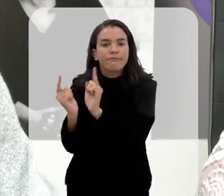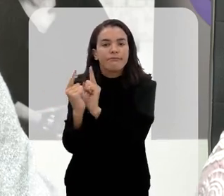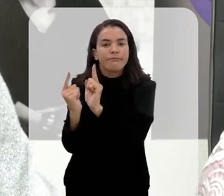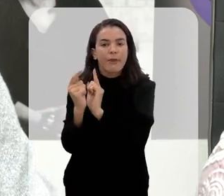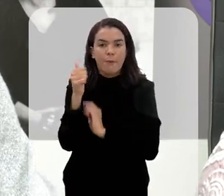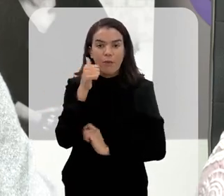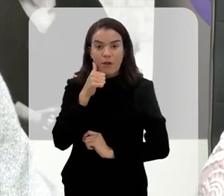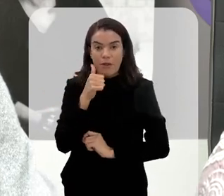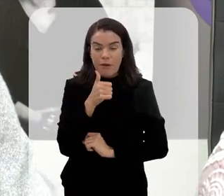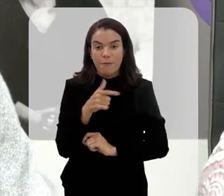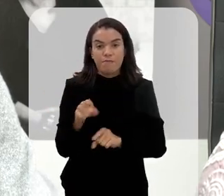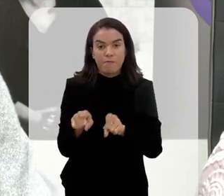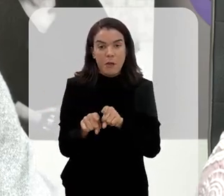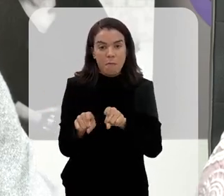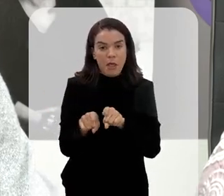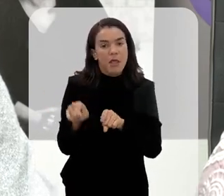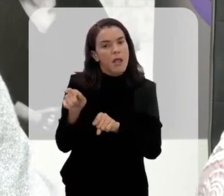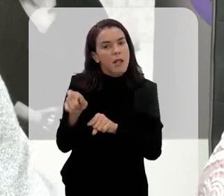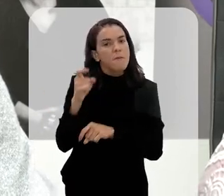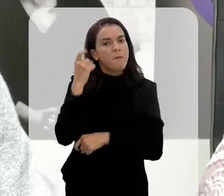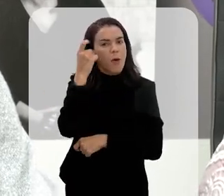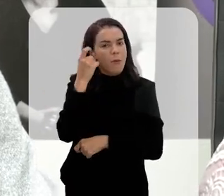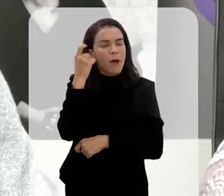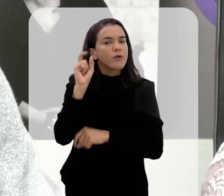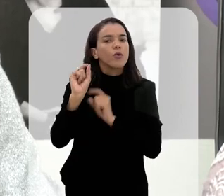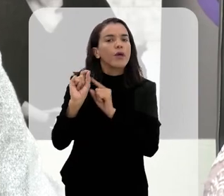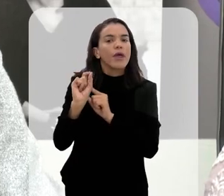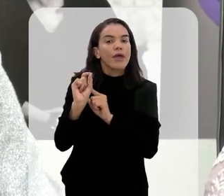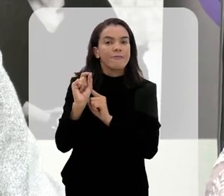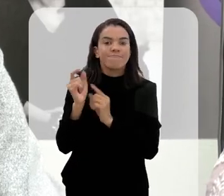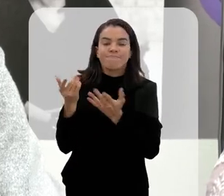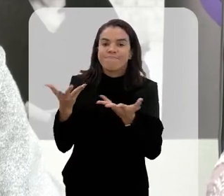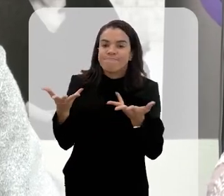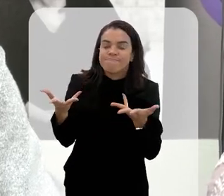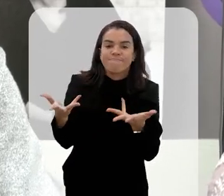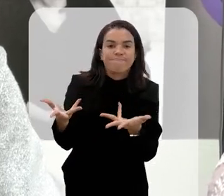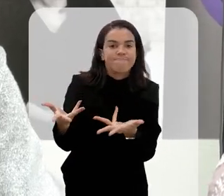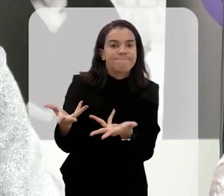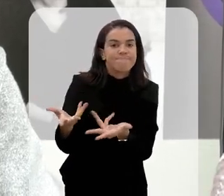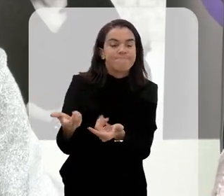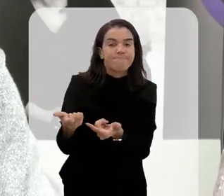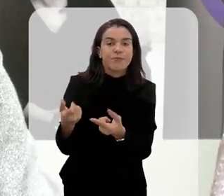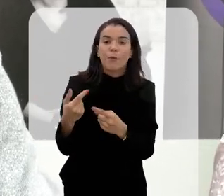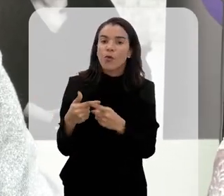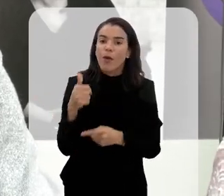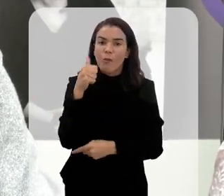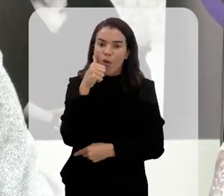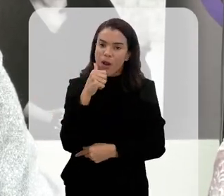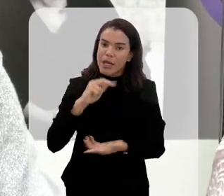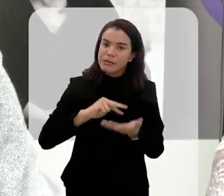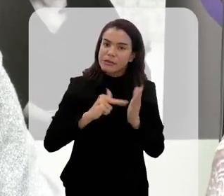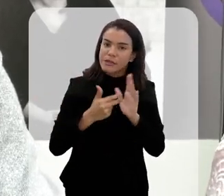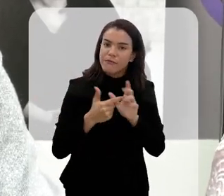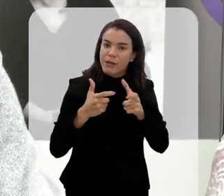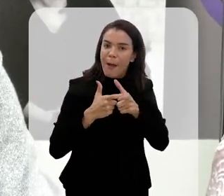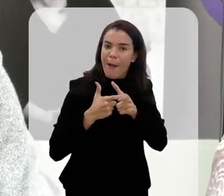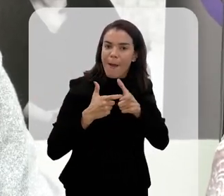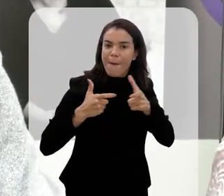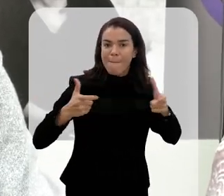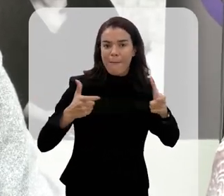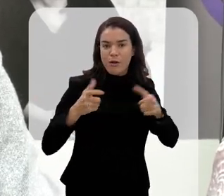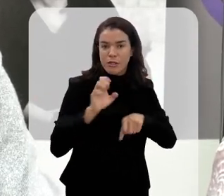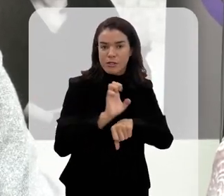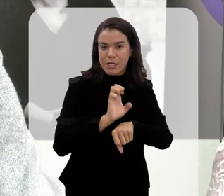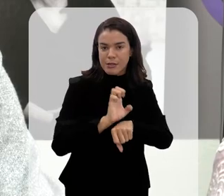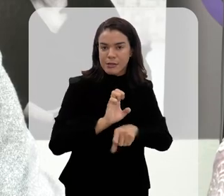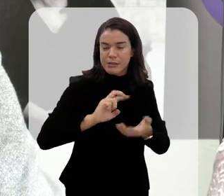que o atendimento tem que ser de excelência. Justamente porque somos a maioria